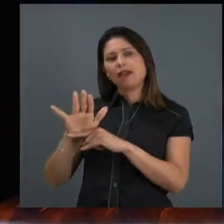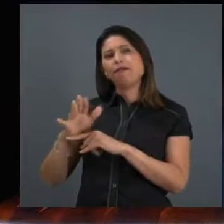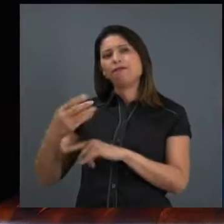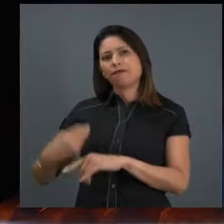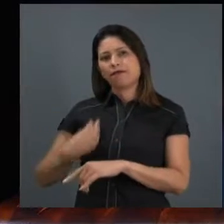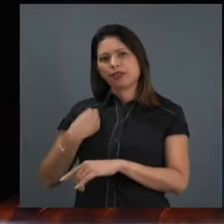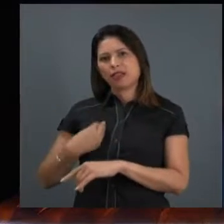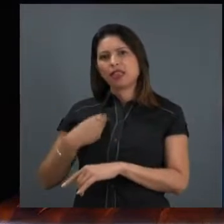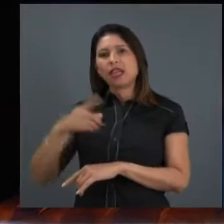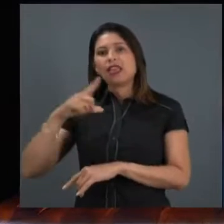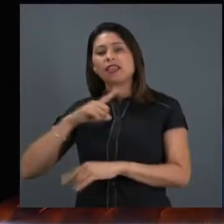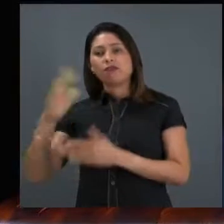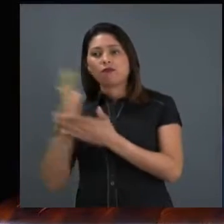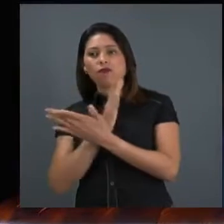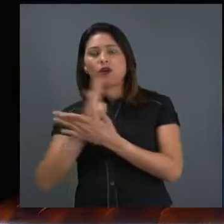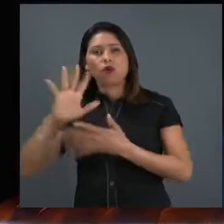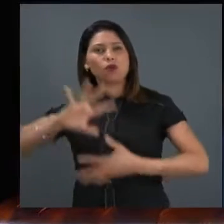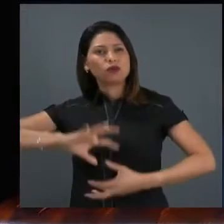Desde